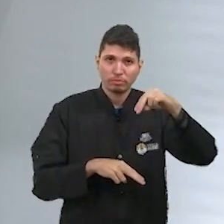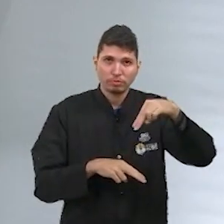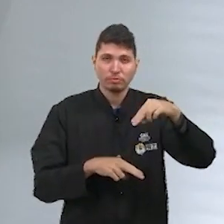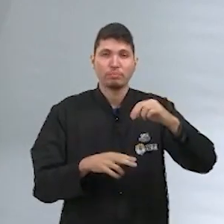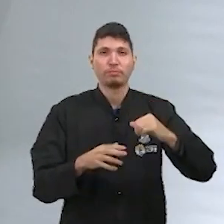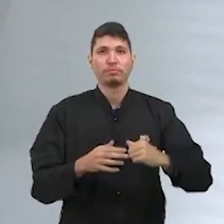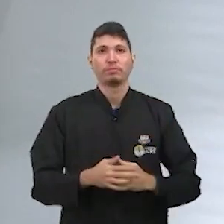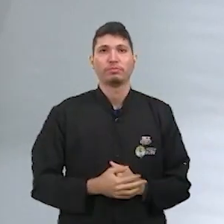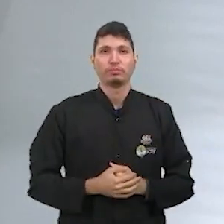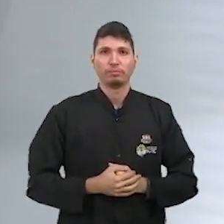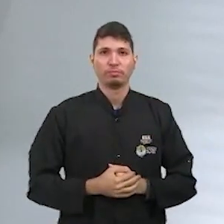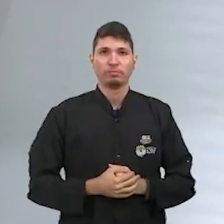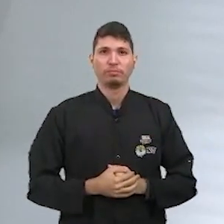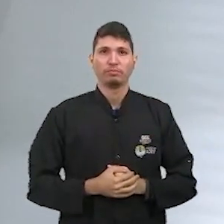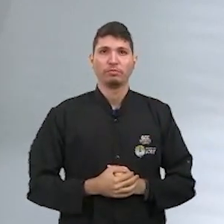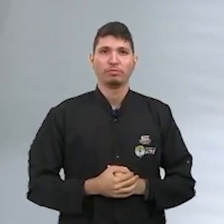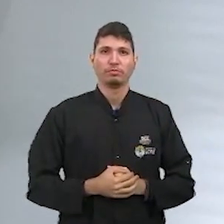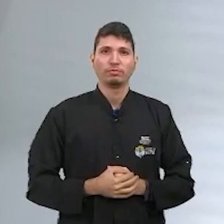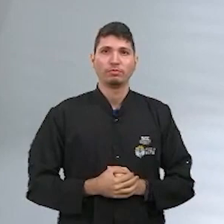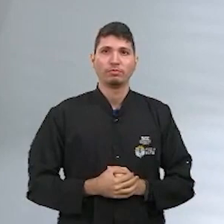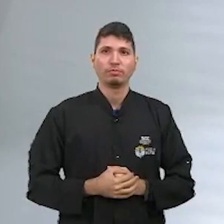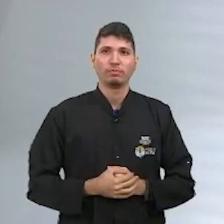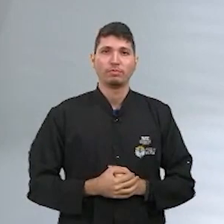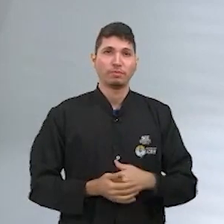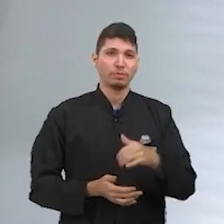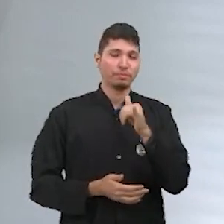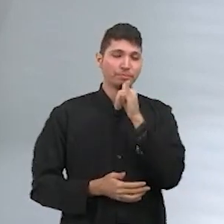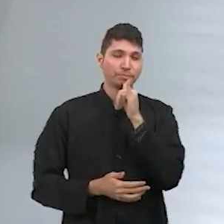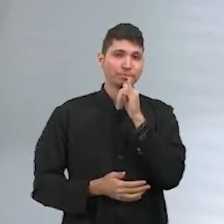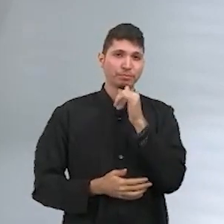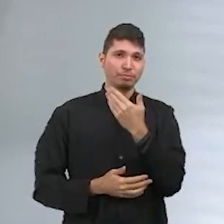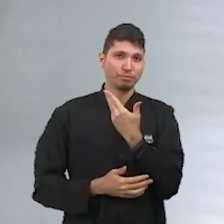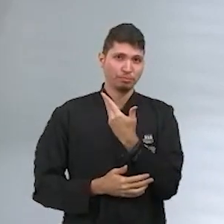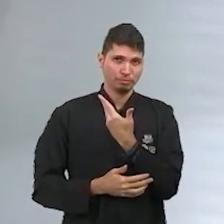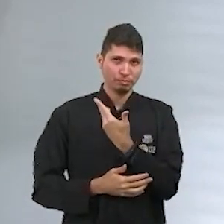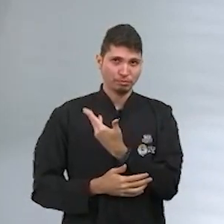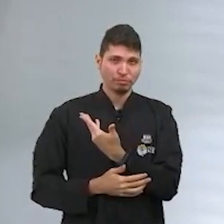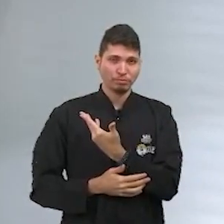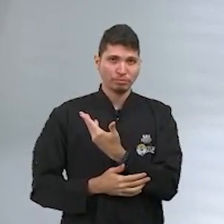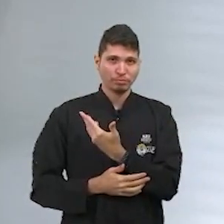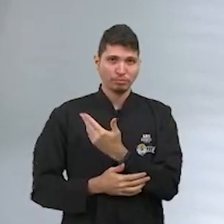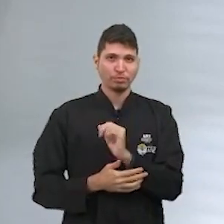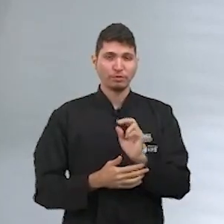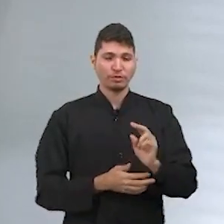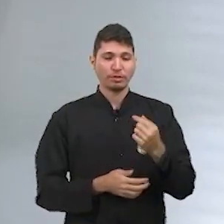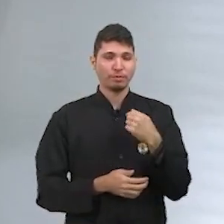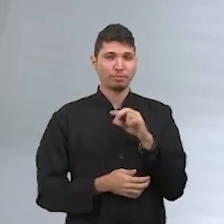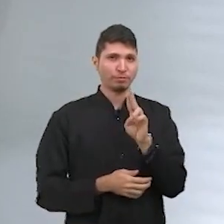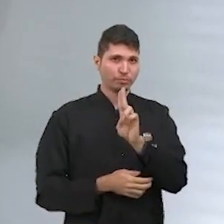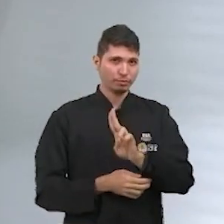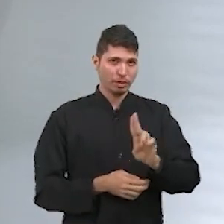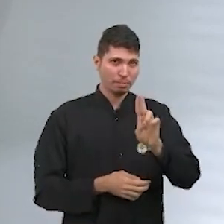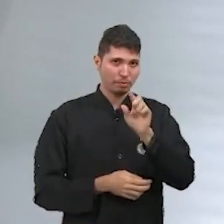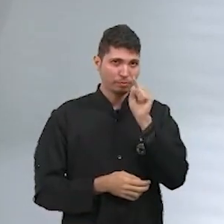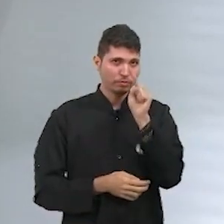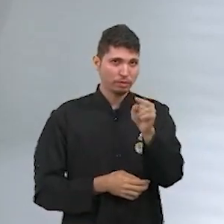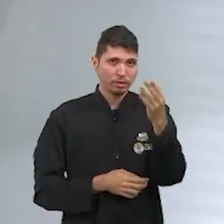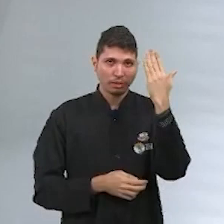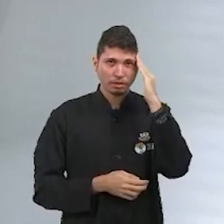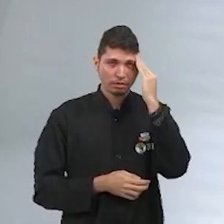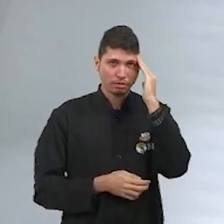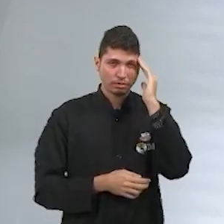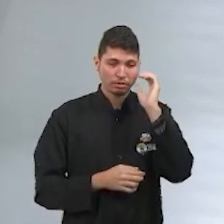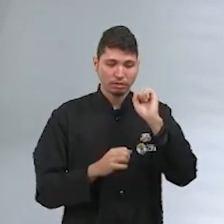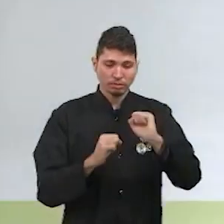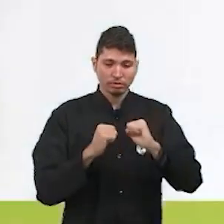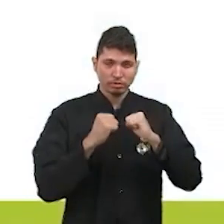dipolo. Qual vai ser o exemplo que a gente vai trabalhar aqui para poder compreender ainda mais essa